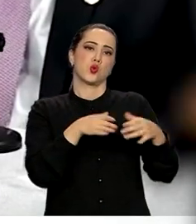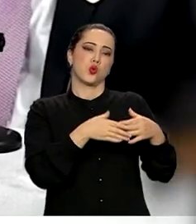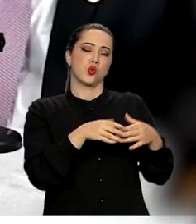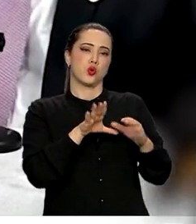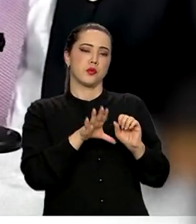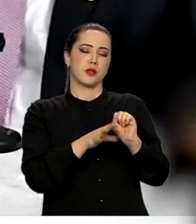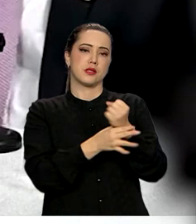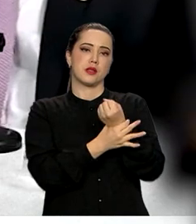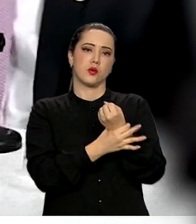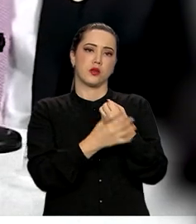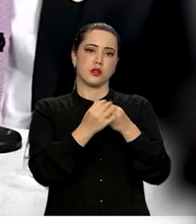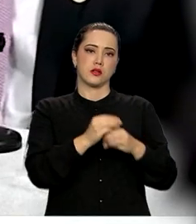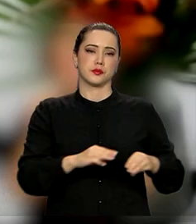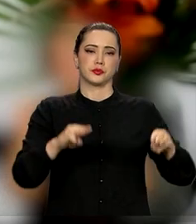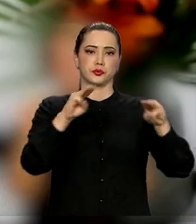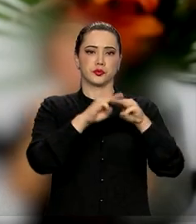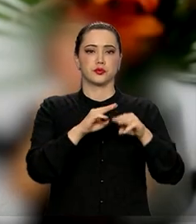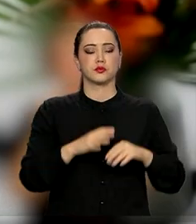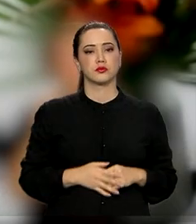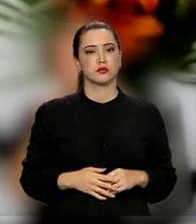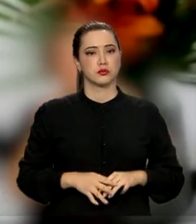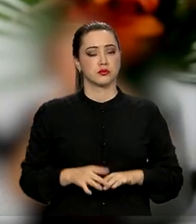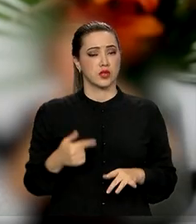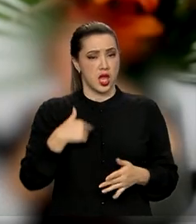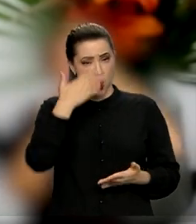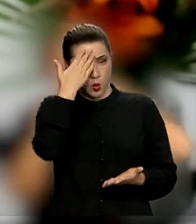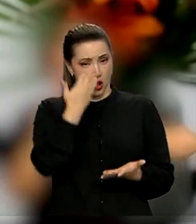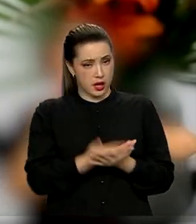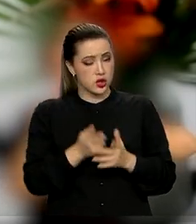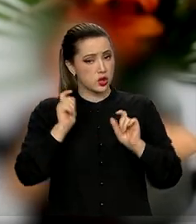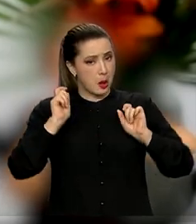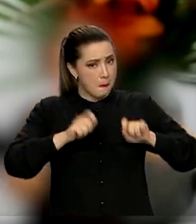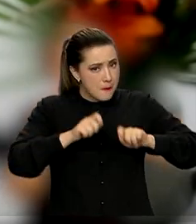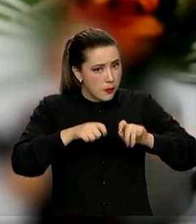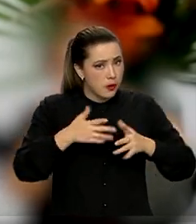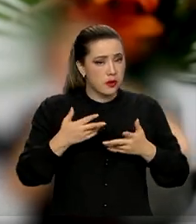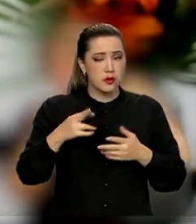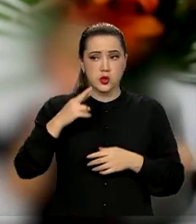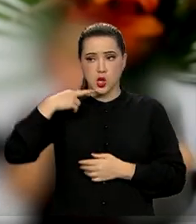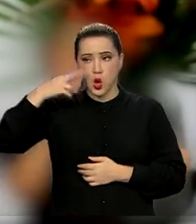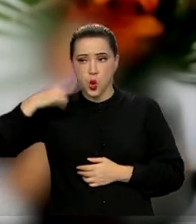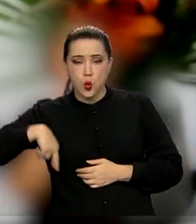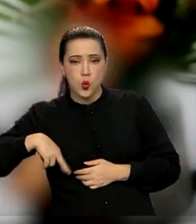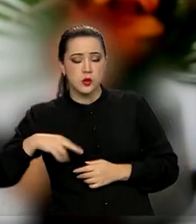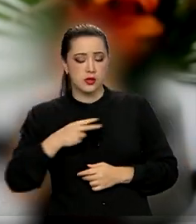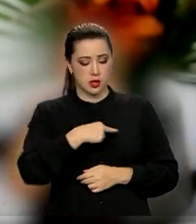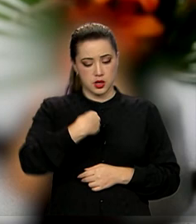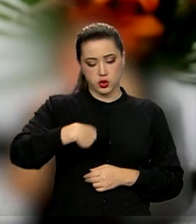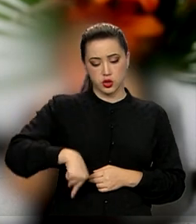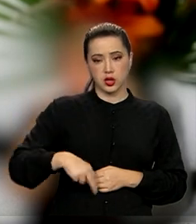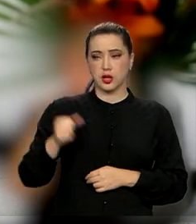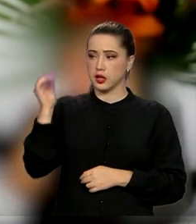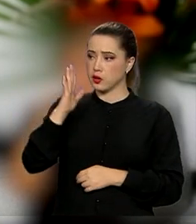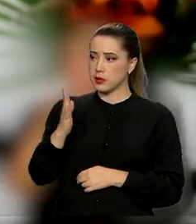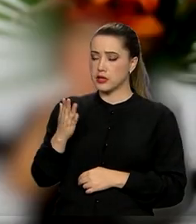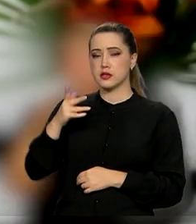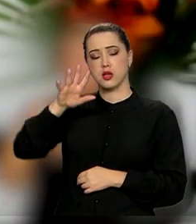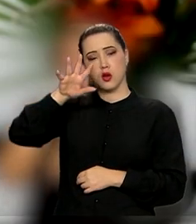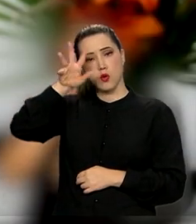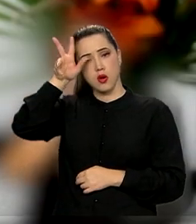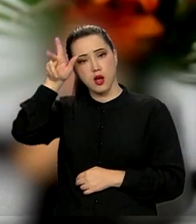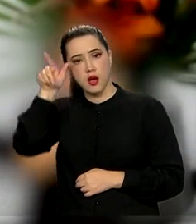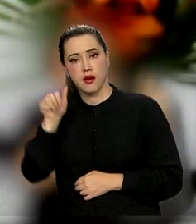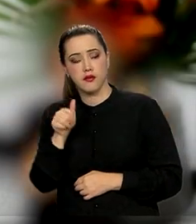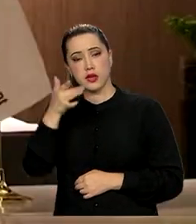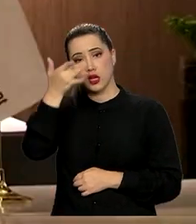de Segurança das Nações Unidas. Então é preciso que a gente convença a Rússia e a China que Brasil, África do Sul e a